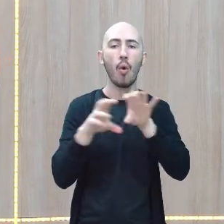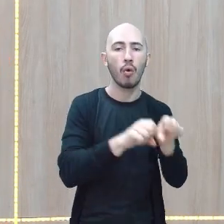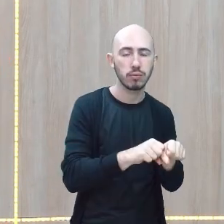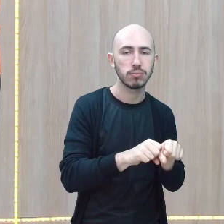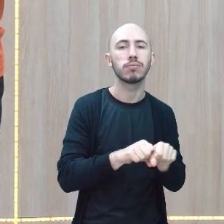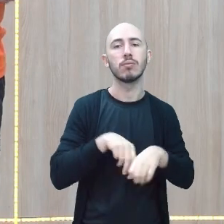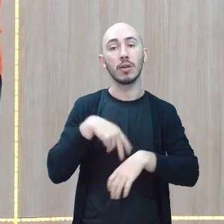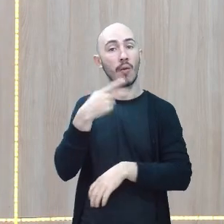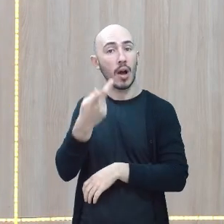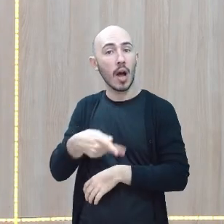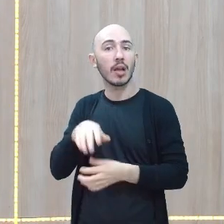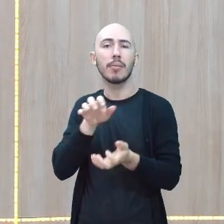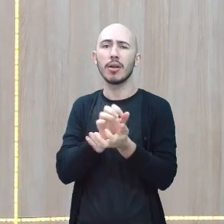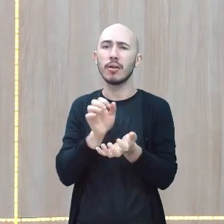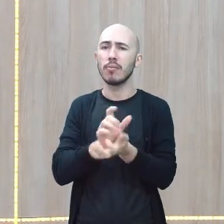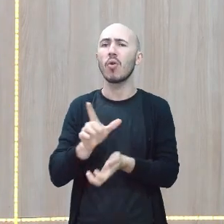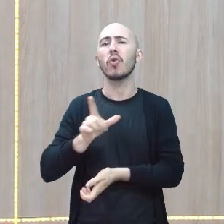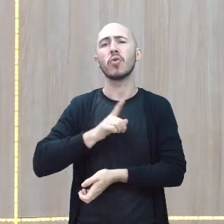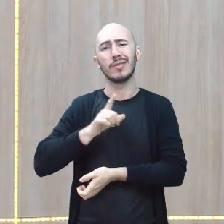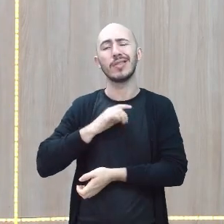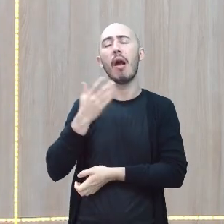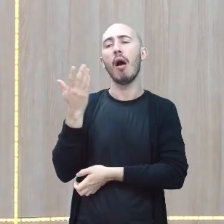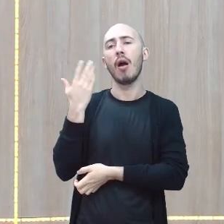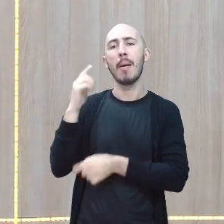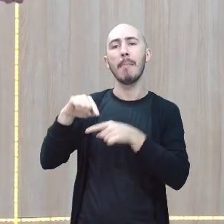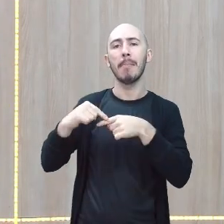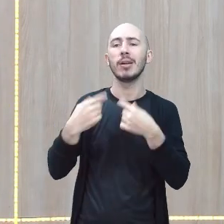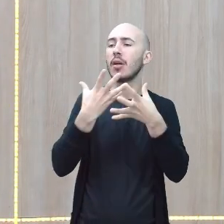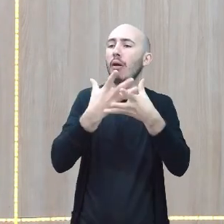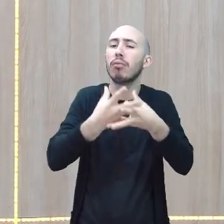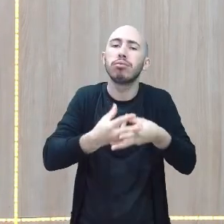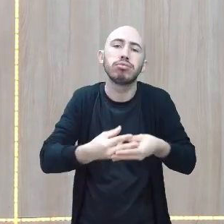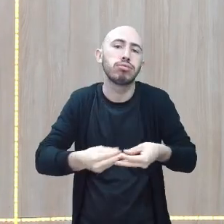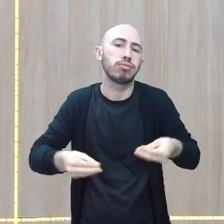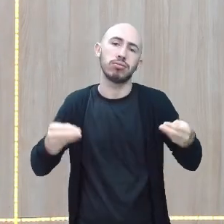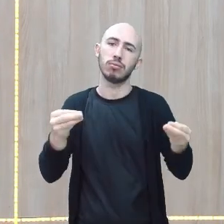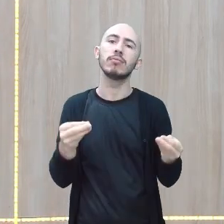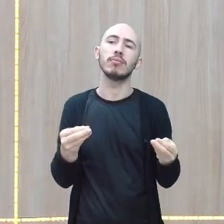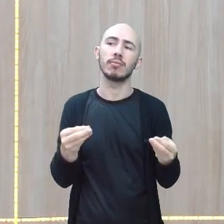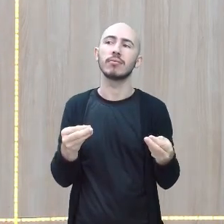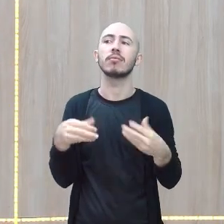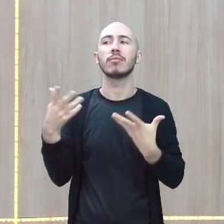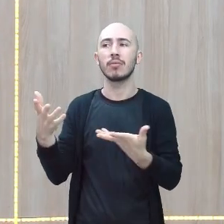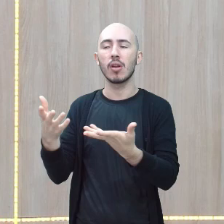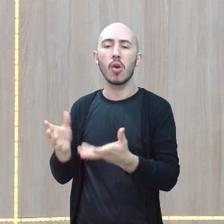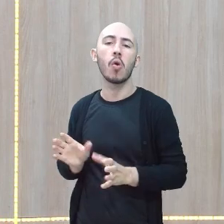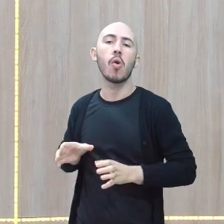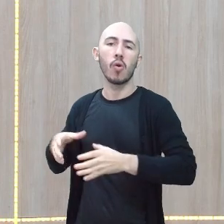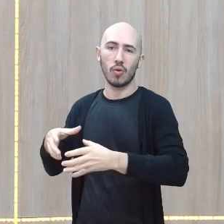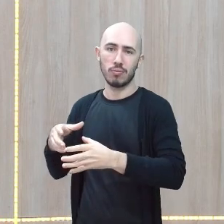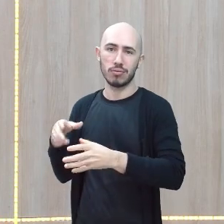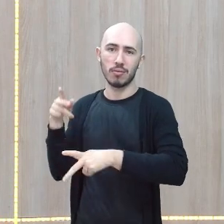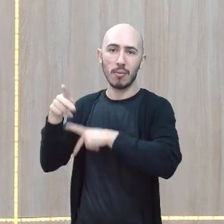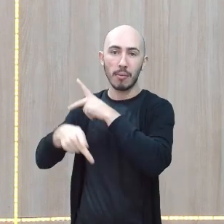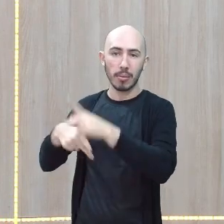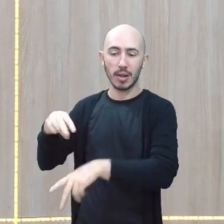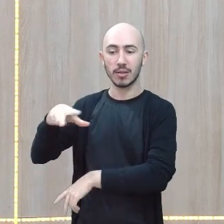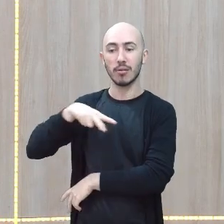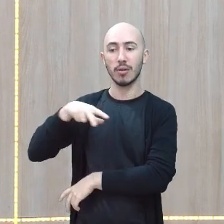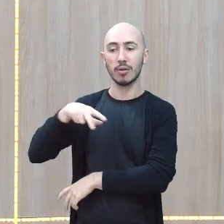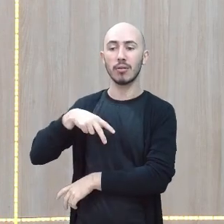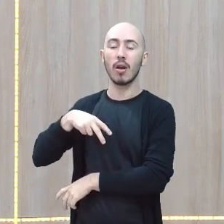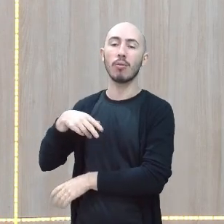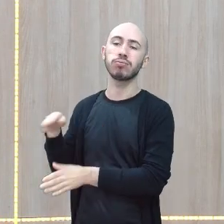território pernambucano que foram praticamente devastadas, né, com a chegada dos portugueses, porque eles passavam